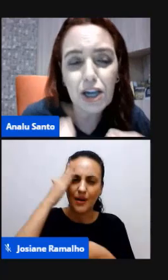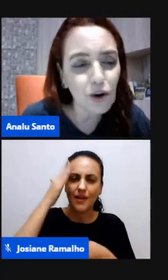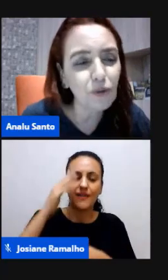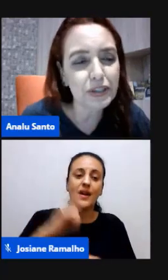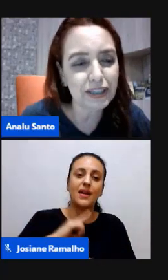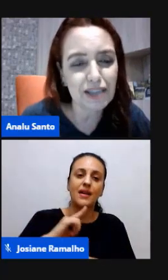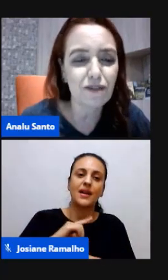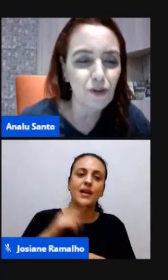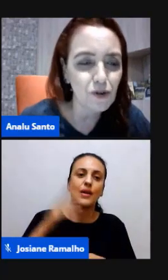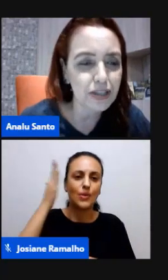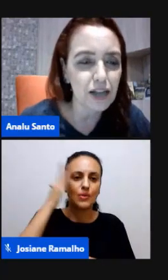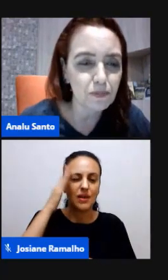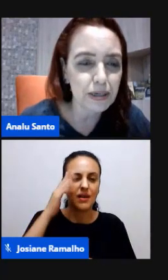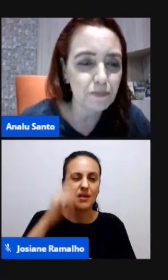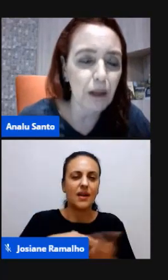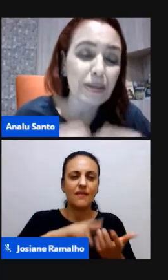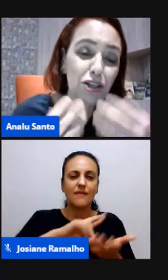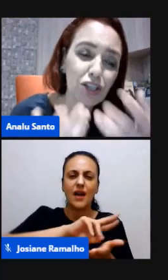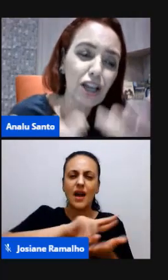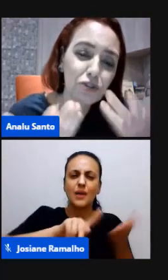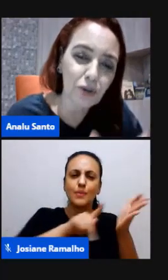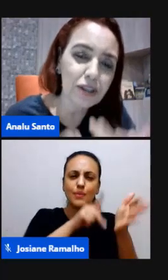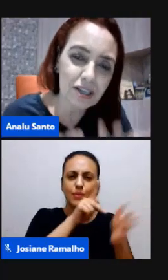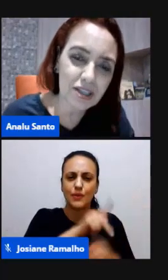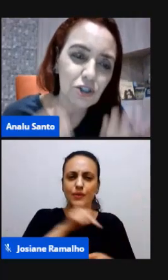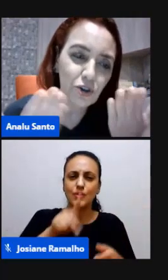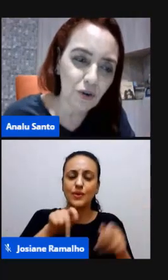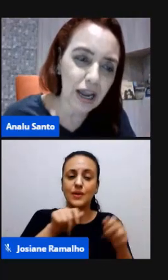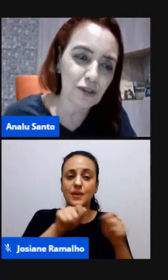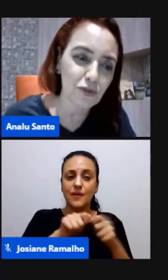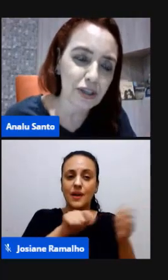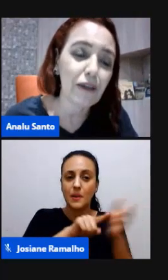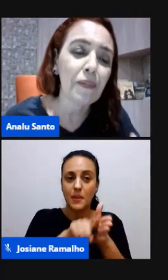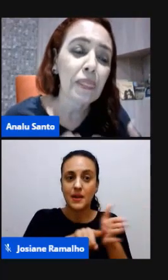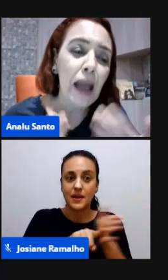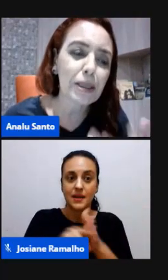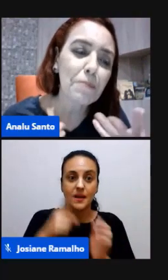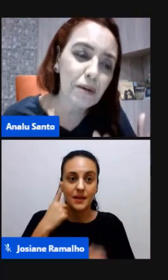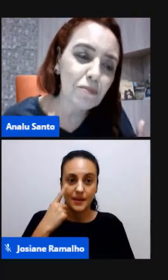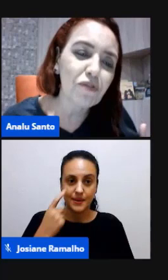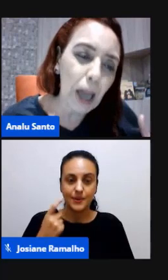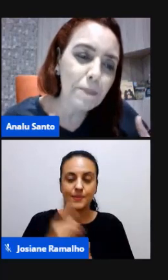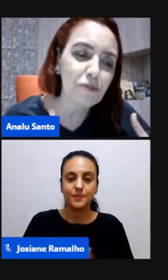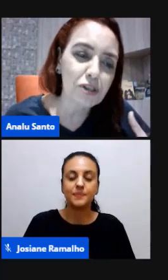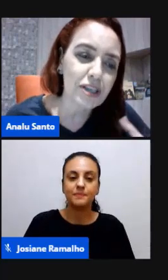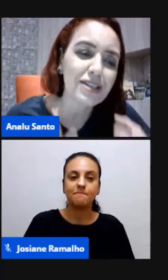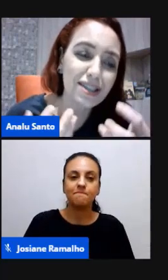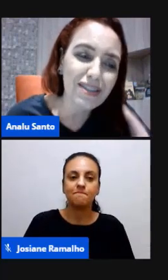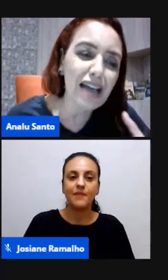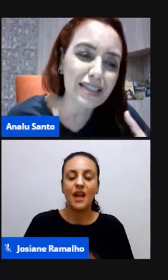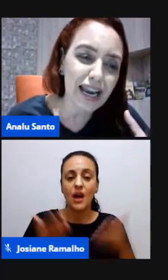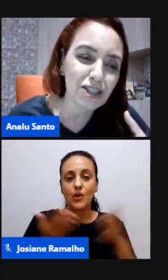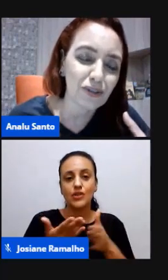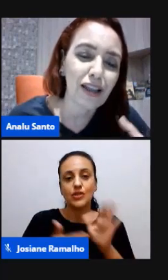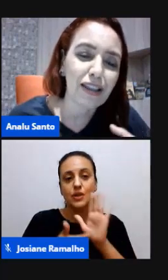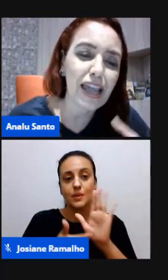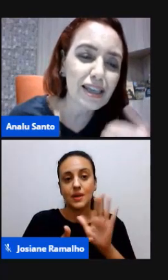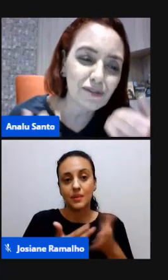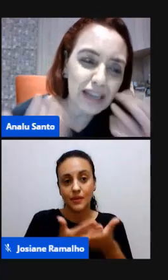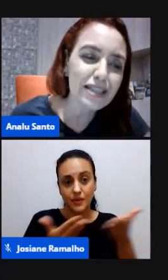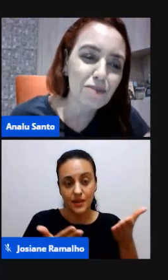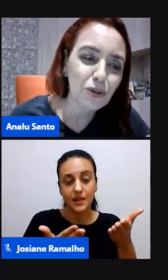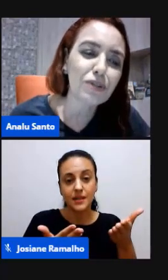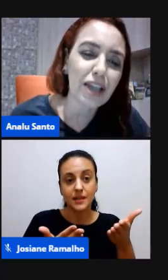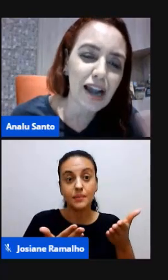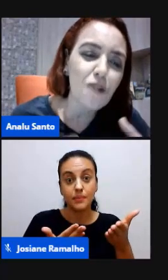interessantes e com certeza vão gostar de participar. Mas a gente achou interessante colocar isso aqui, até para falar para vocês que dá certo, né?